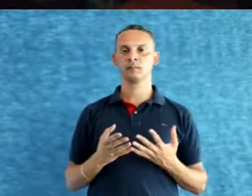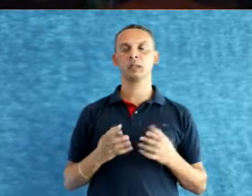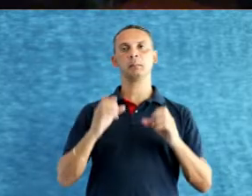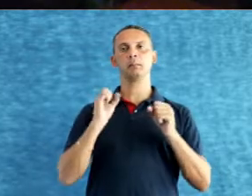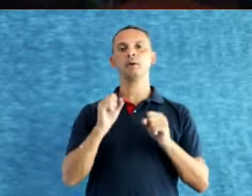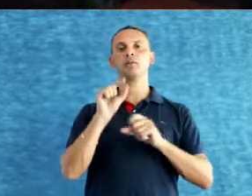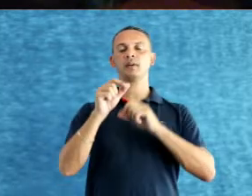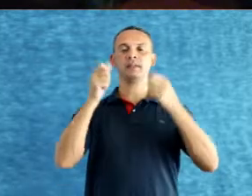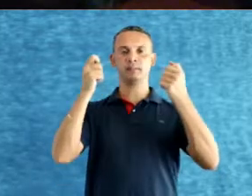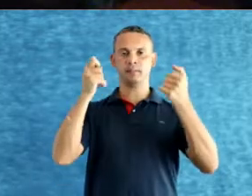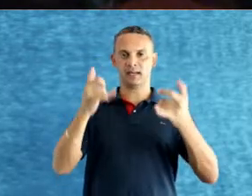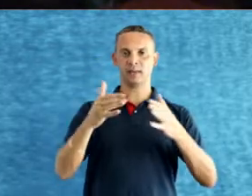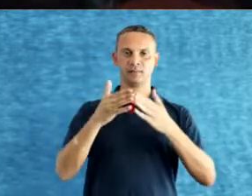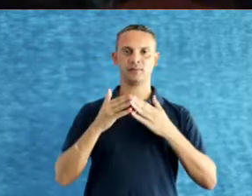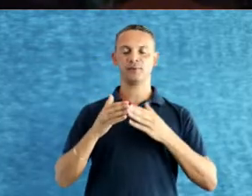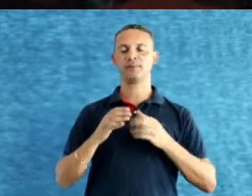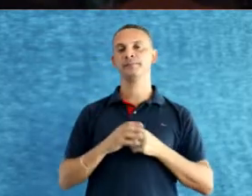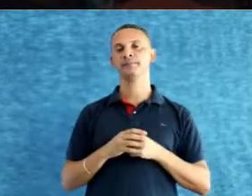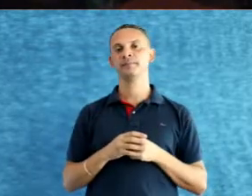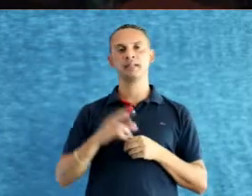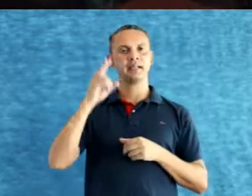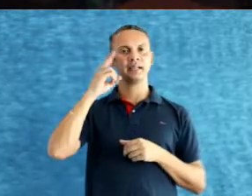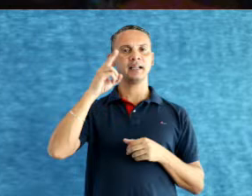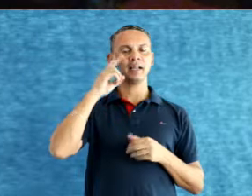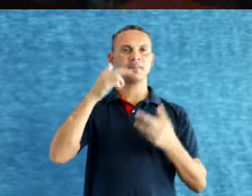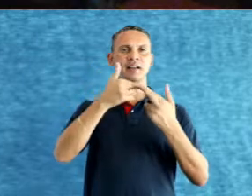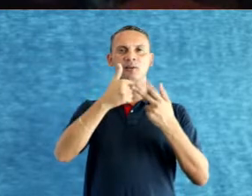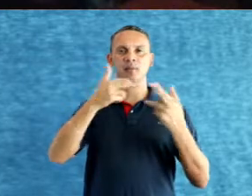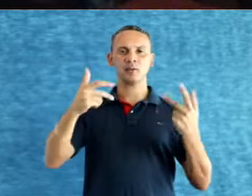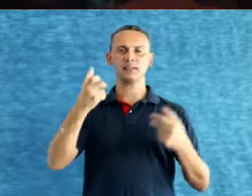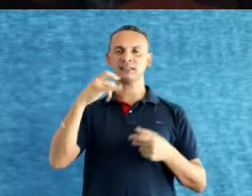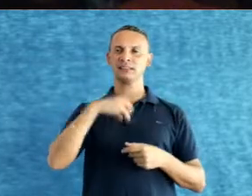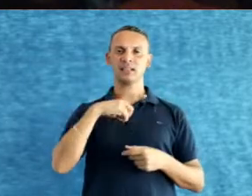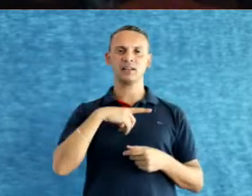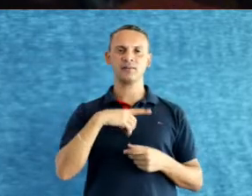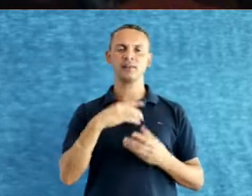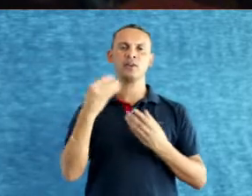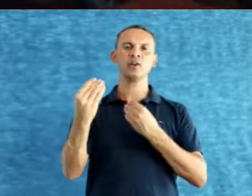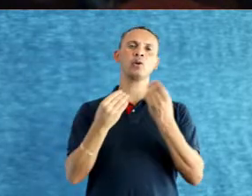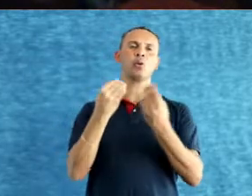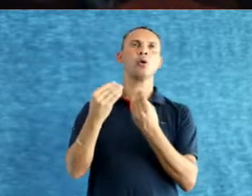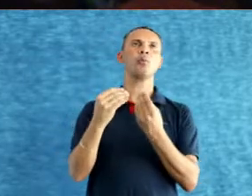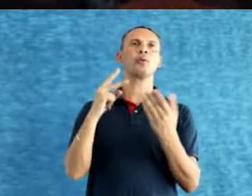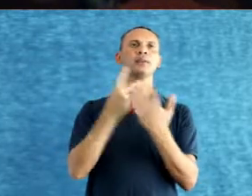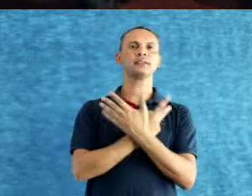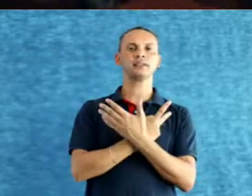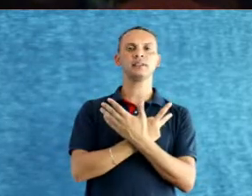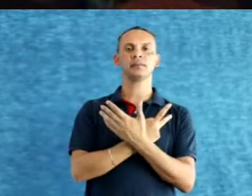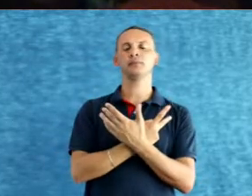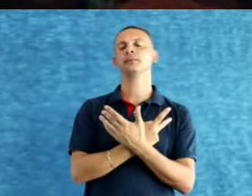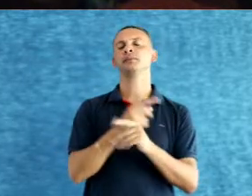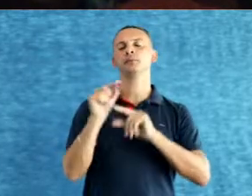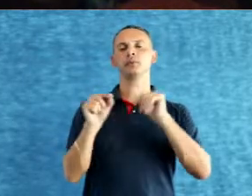anterior. Inícia falando do índio bravo que luta, que forte, que vence, né? Era o índio